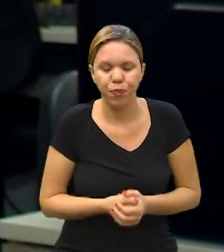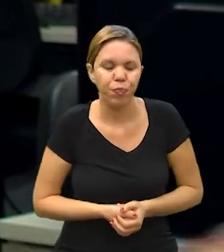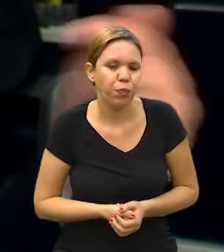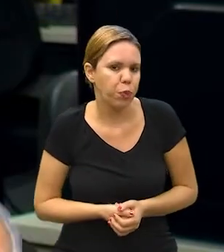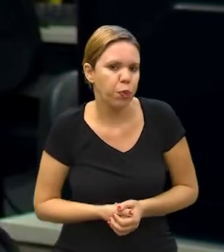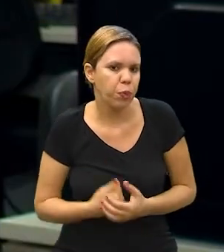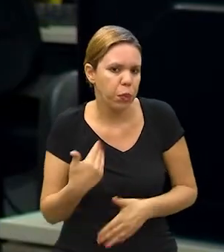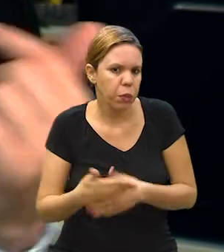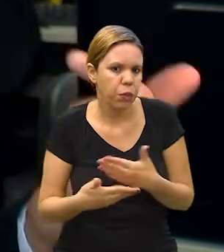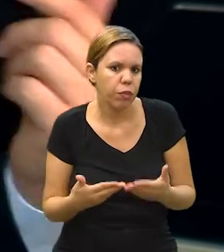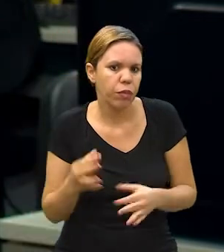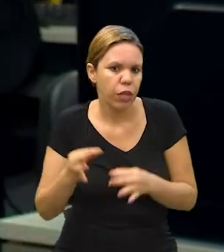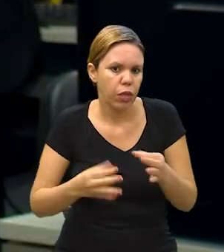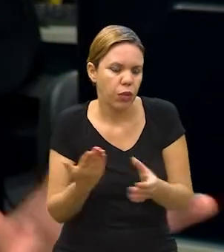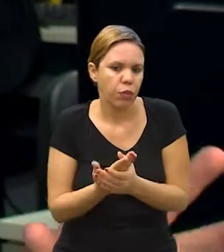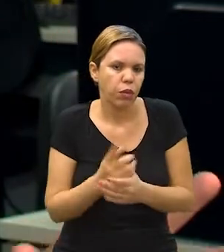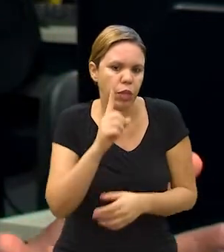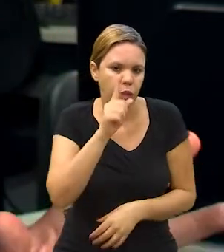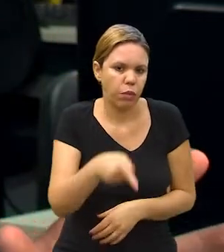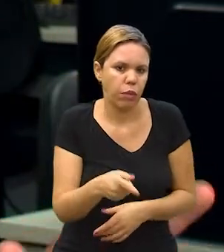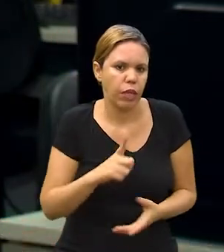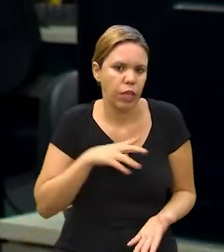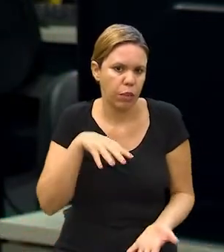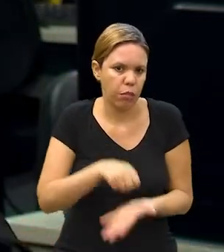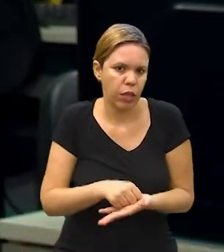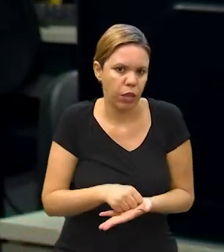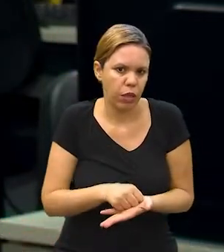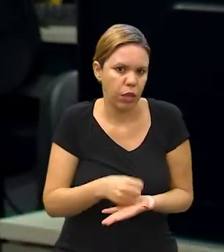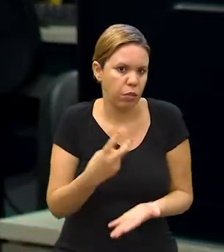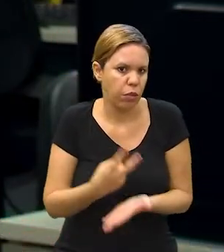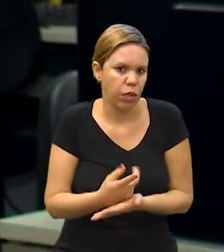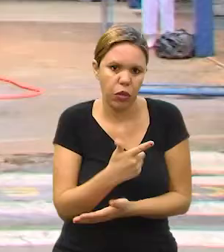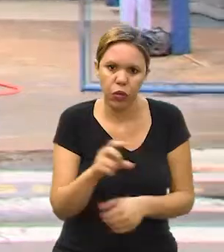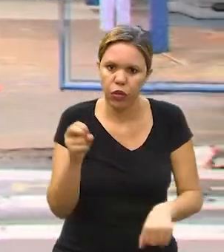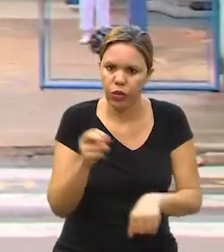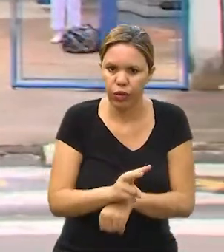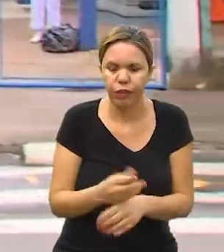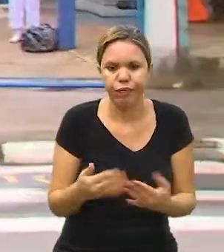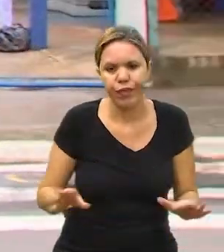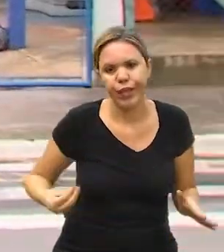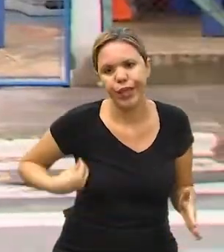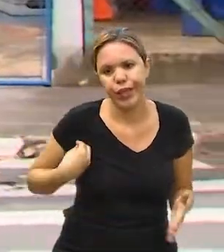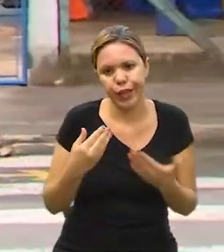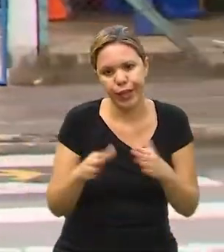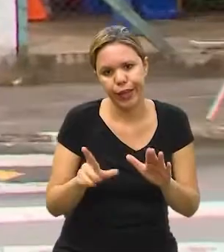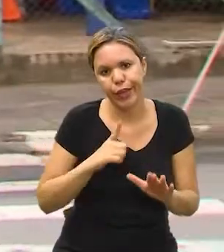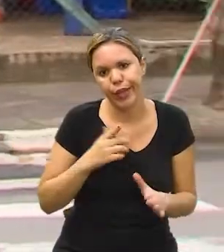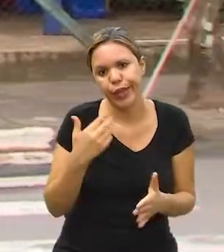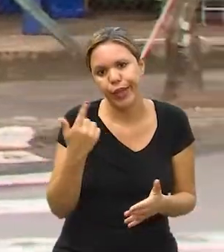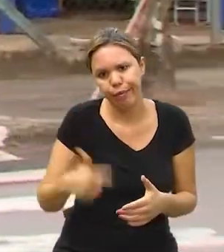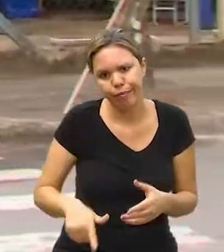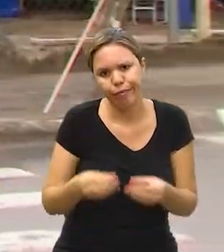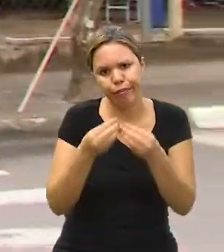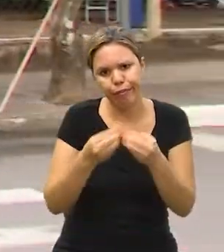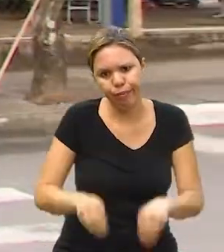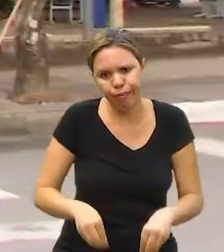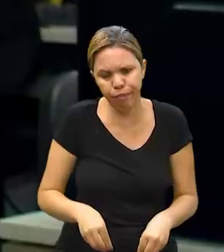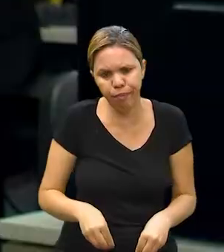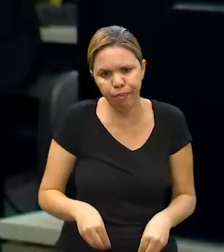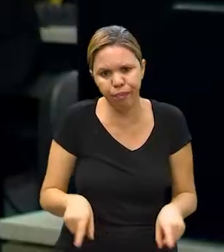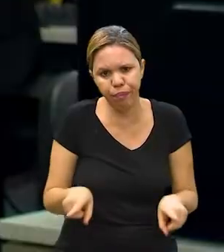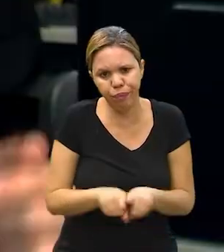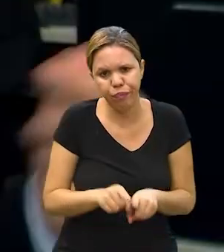o processo judicial que manda que se matricule a criança, mesmo que a vaga não estivesse ali sendo prevista. Isso é mais um prejuízo, né,